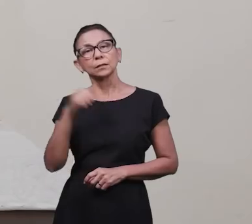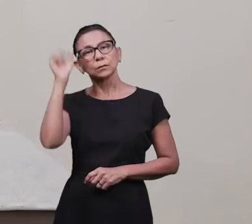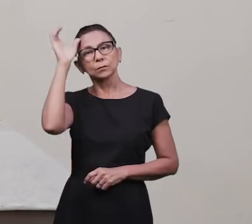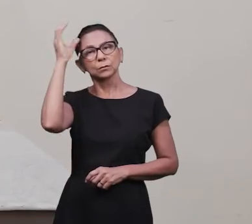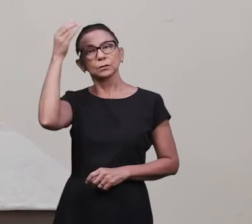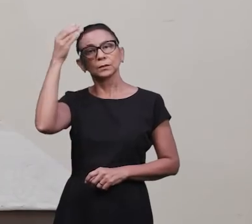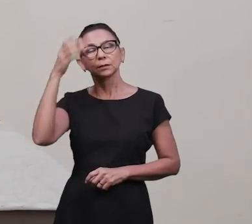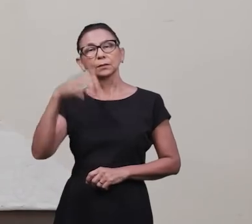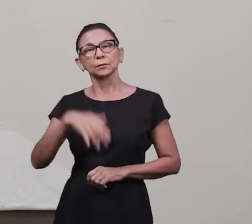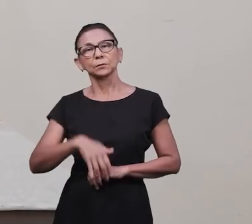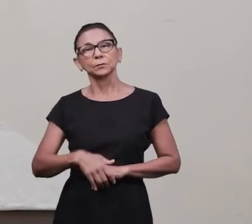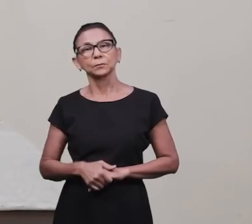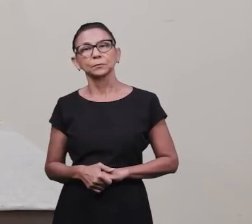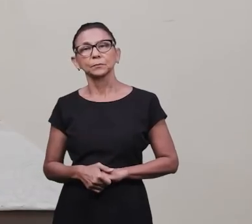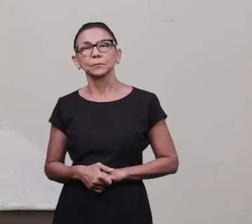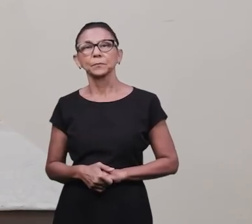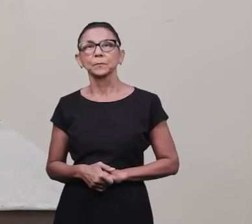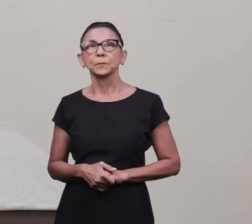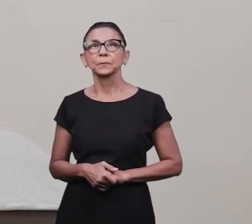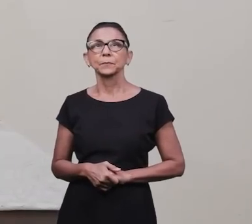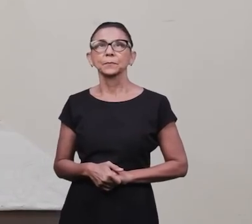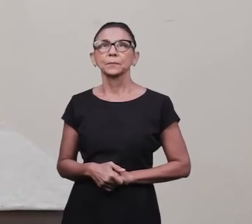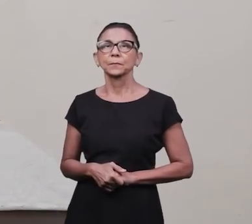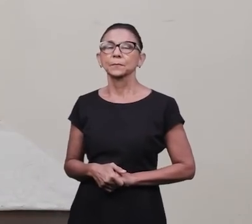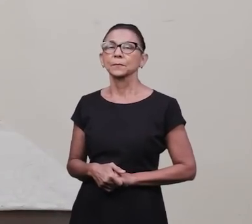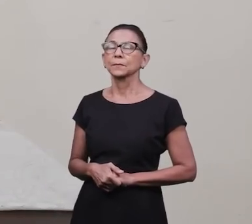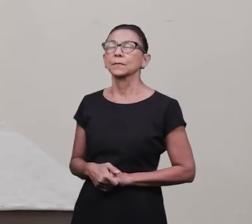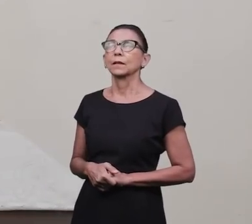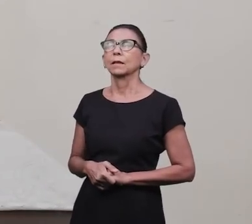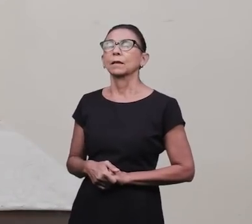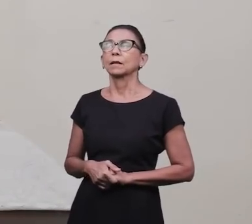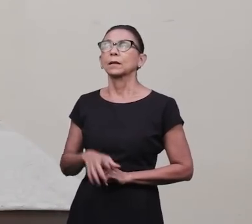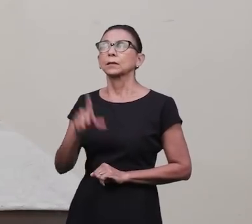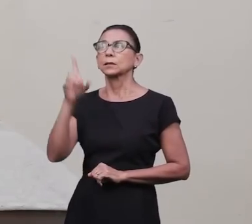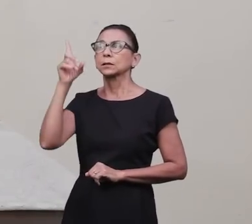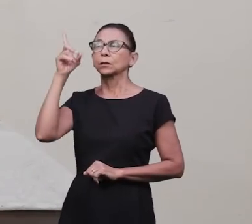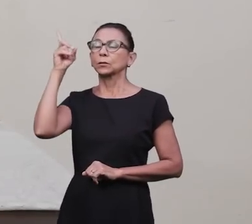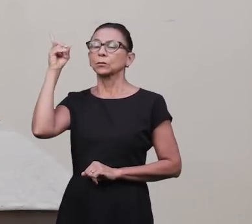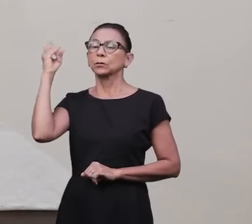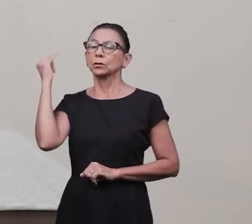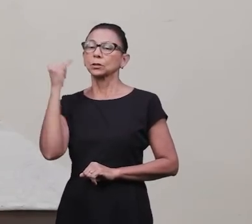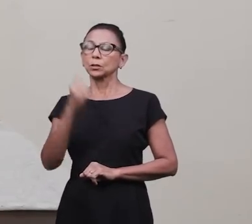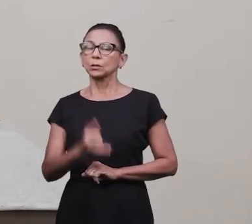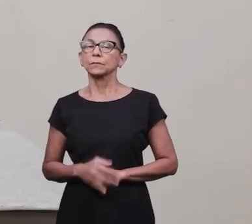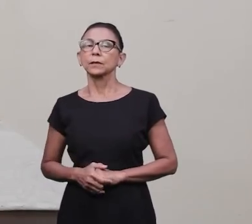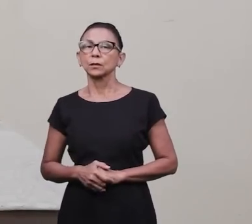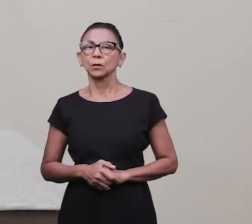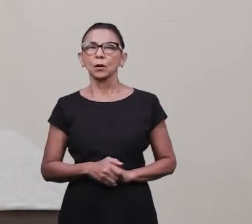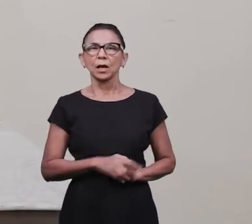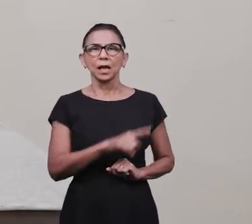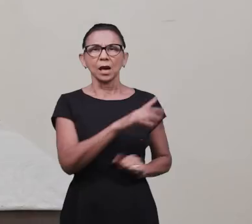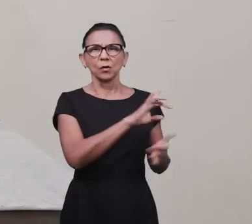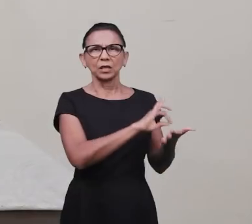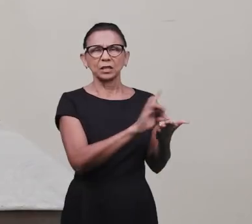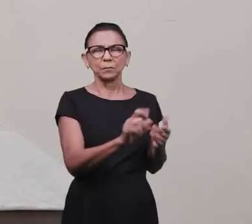rei Ezequias foi assim, olha, ele não entrará nessa cidade. Ele afrontou a mim e